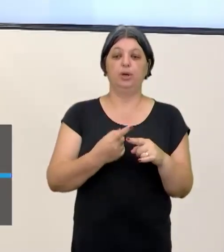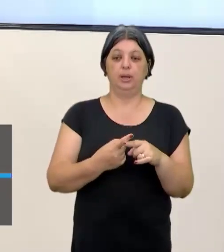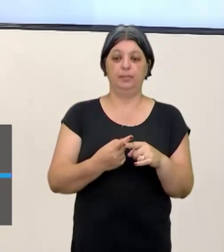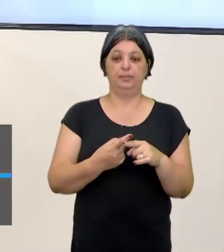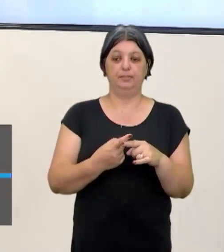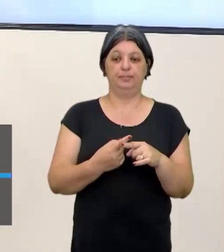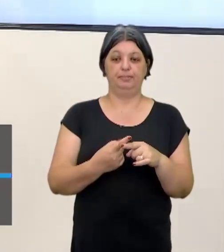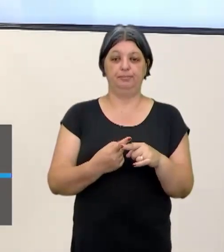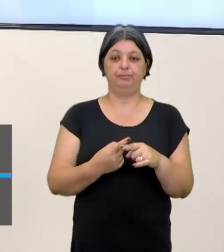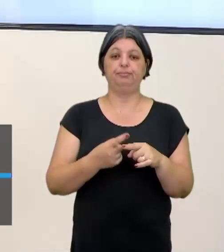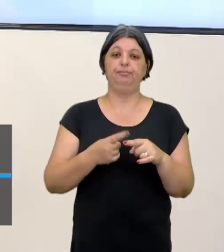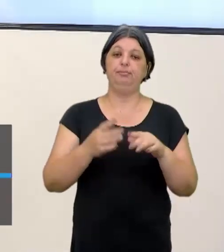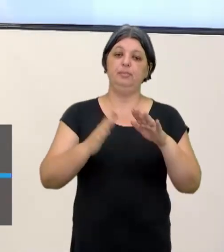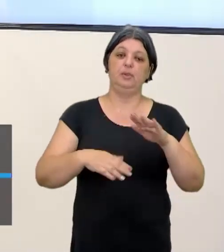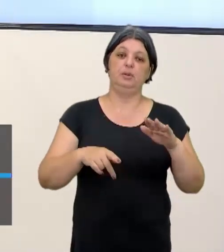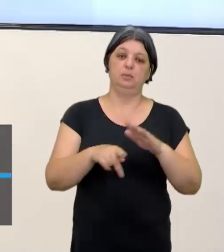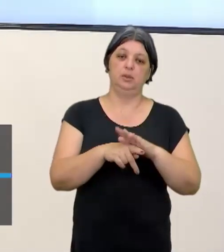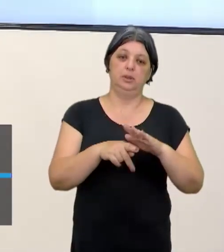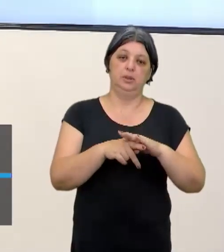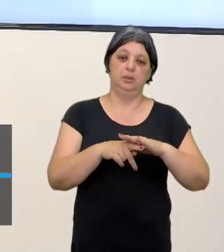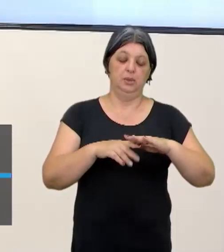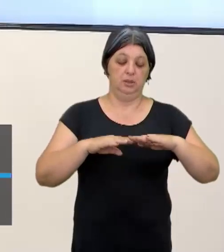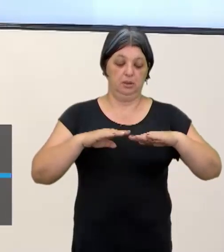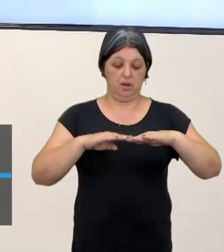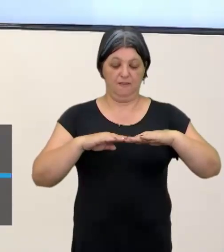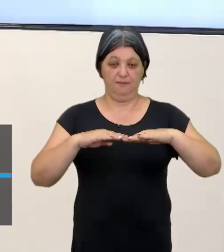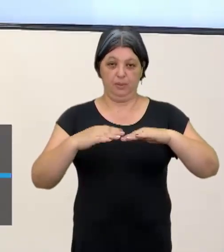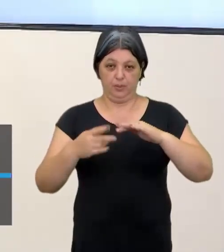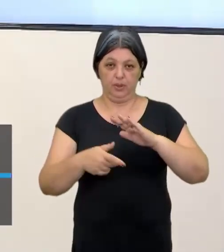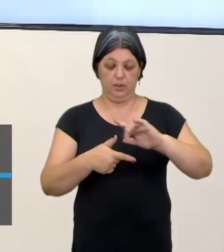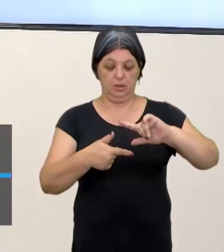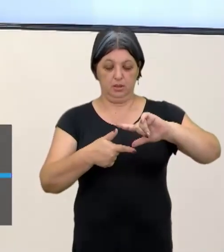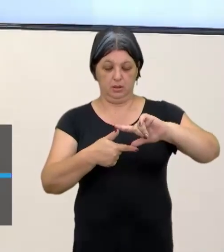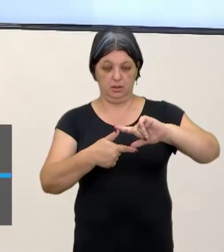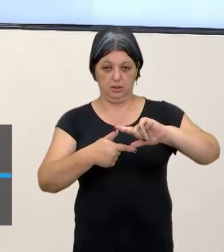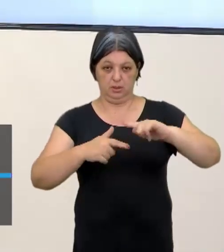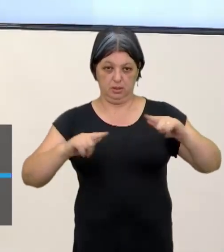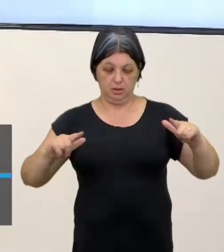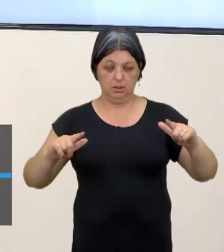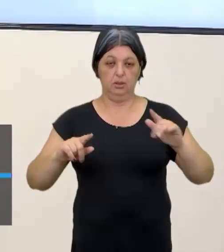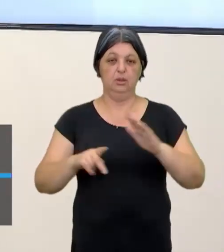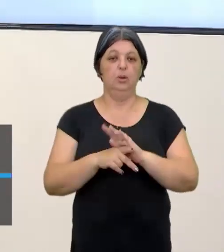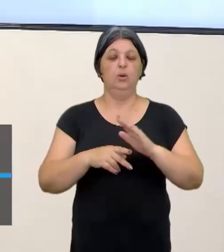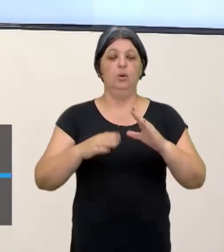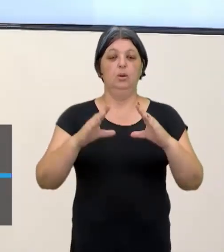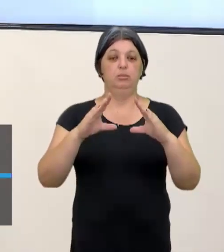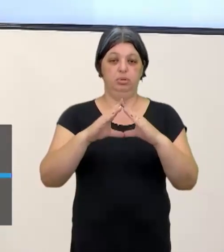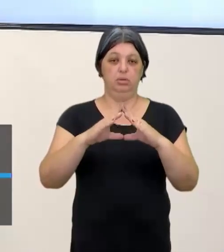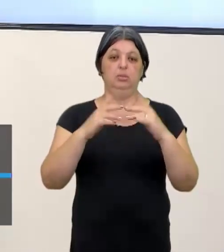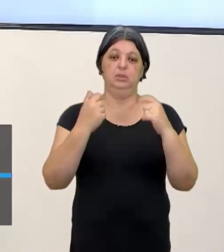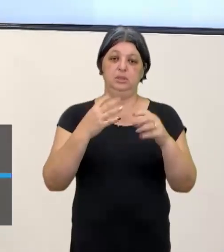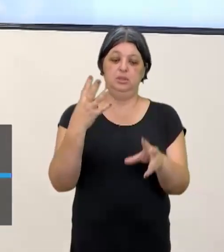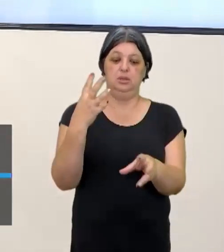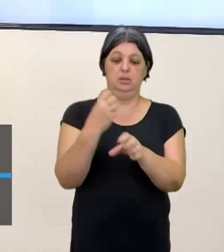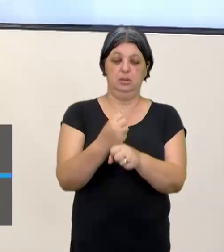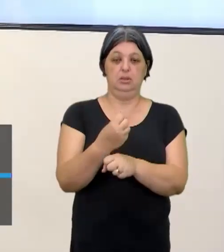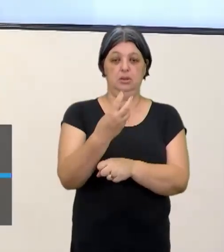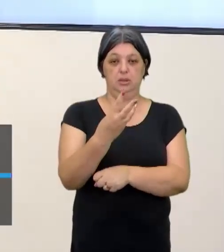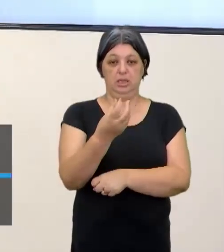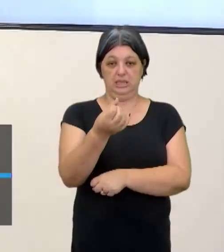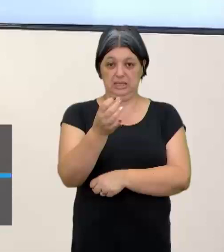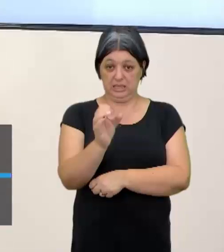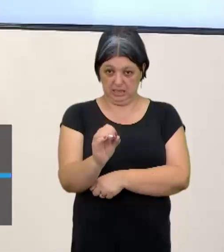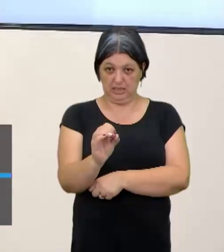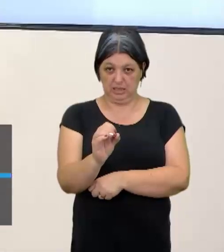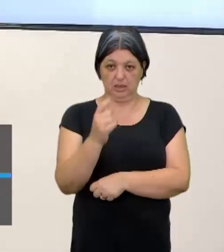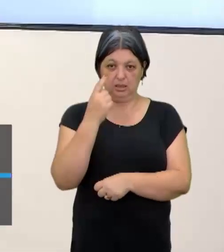que na hora que eu encaixar a figura, a soma dos ângulos internos daquelas figuras tem que dar 360. Então é isso